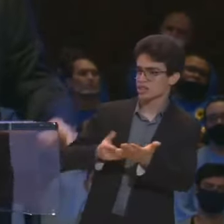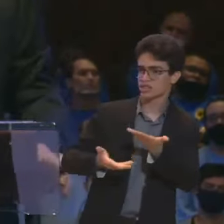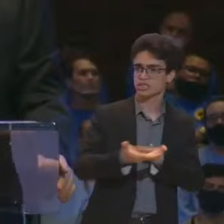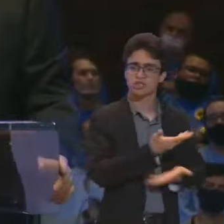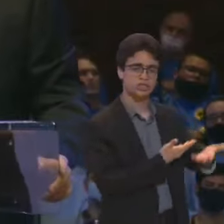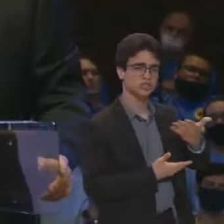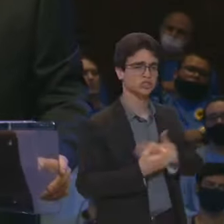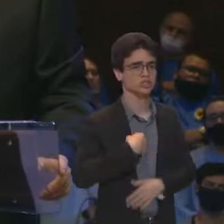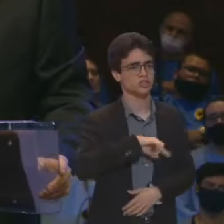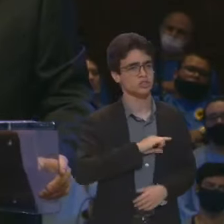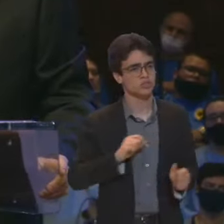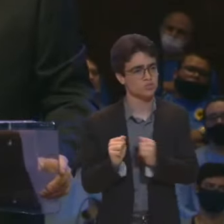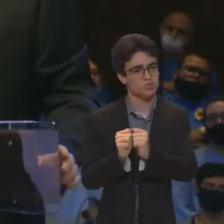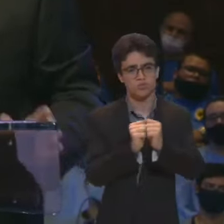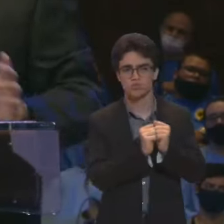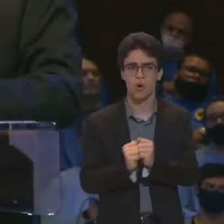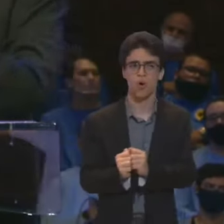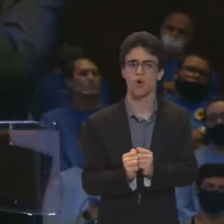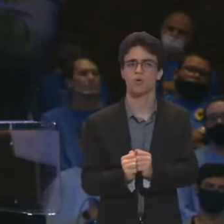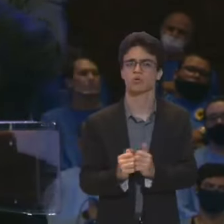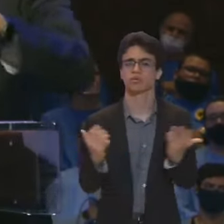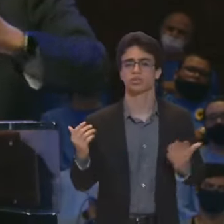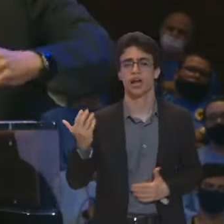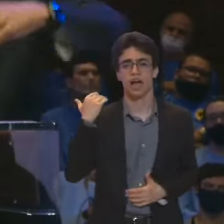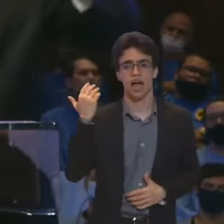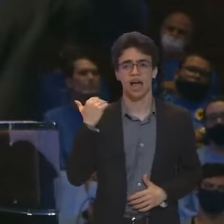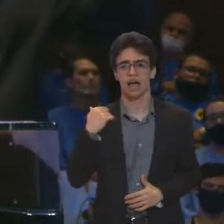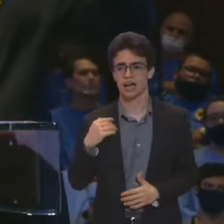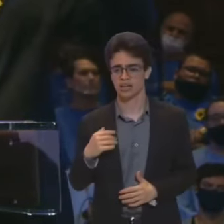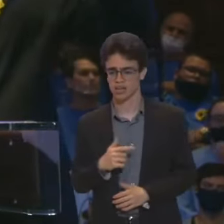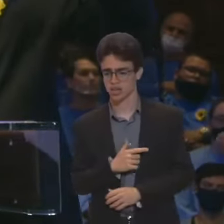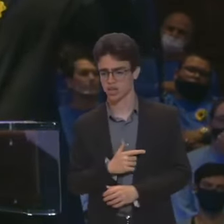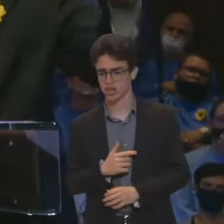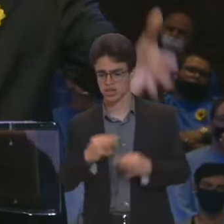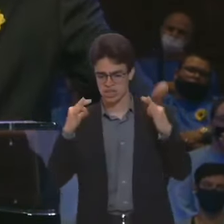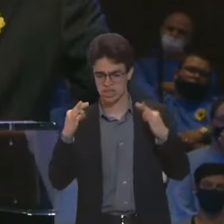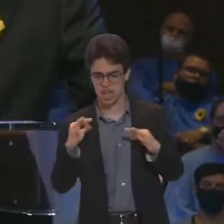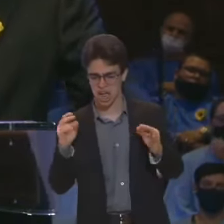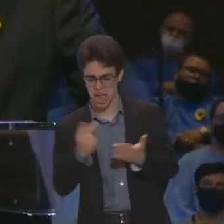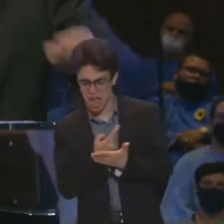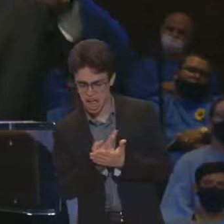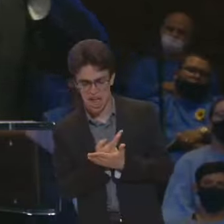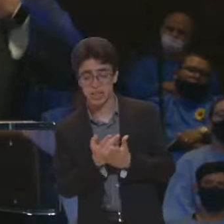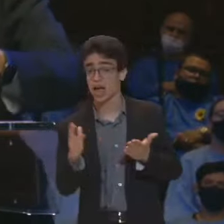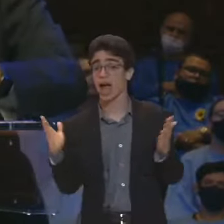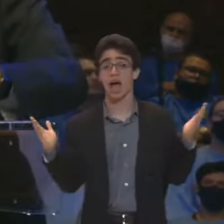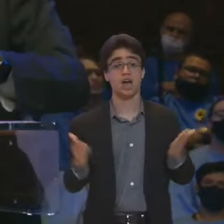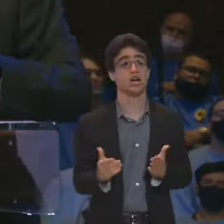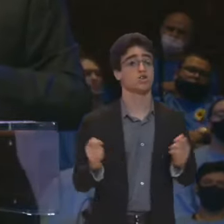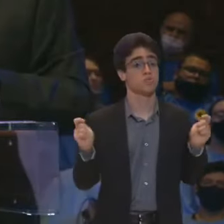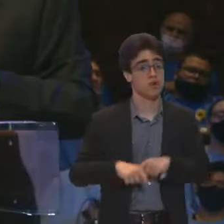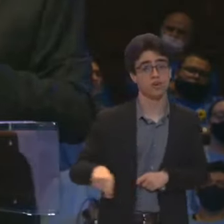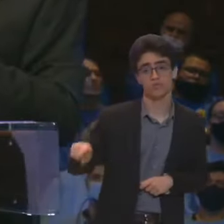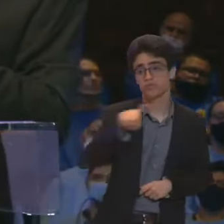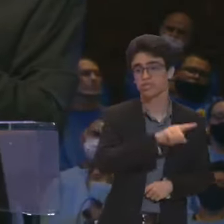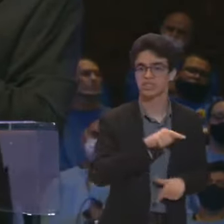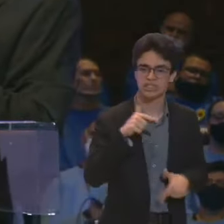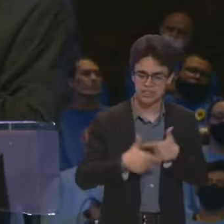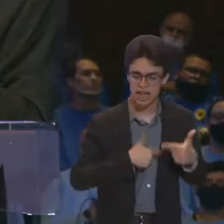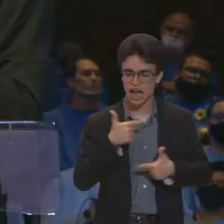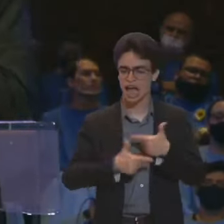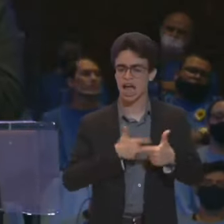uns dos outros. Aonde havia desonestidade, que não haja mais, trabalhe para que tenha